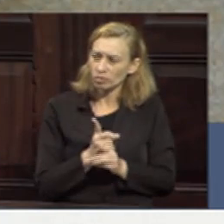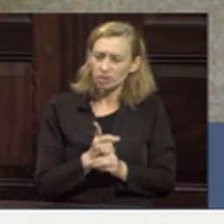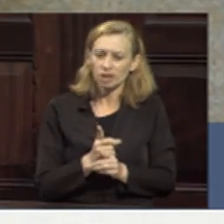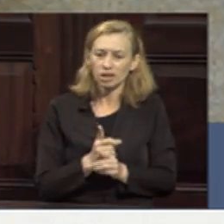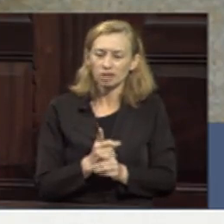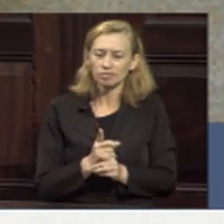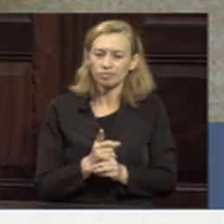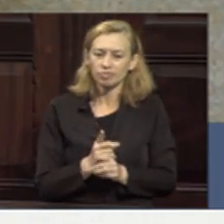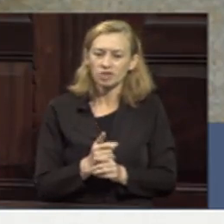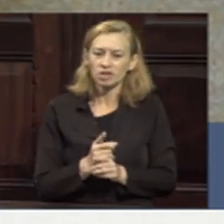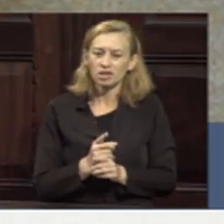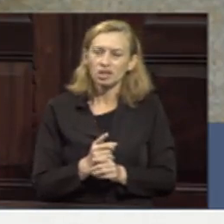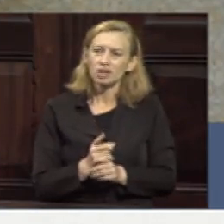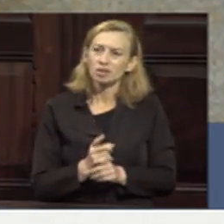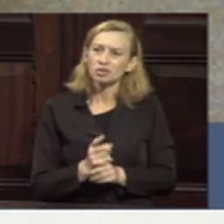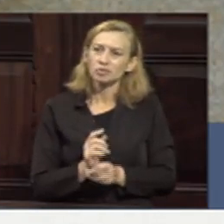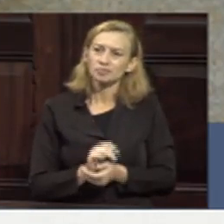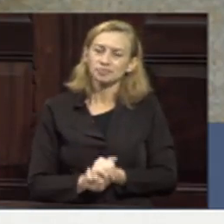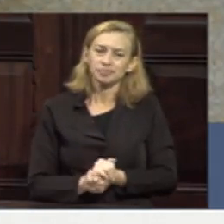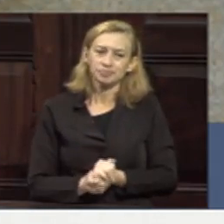E nesse caso,